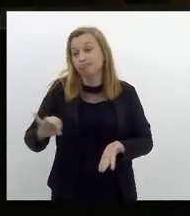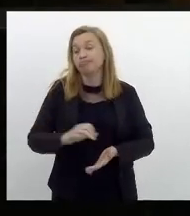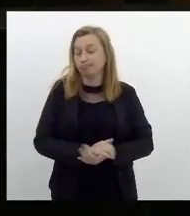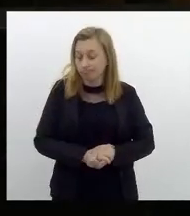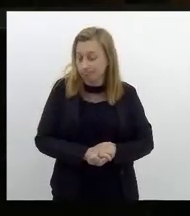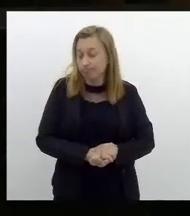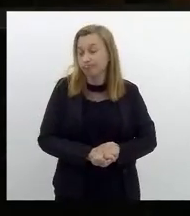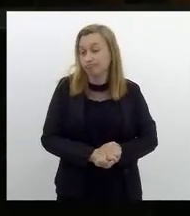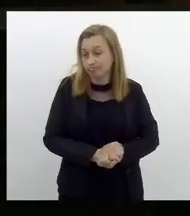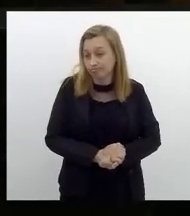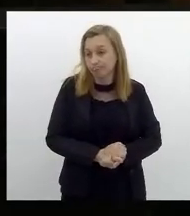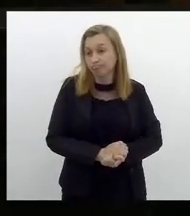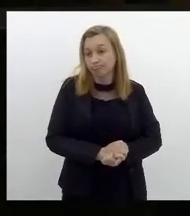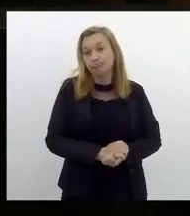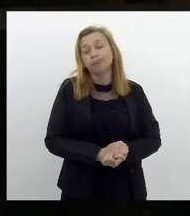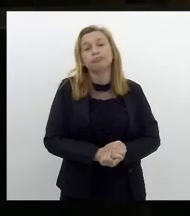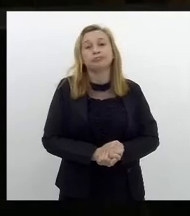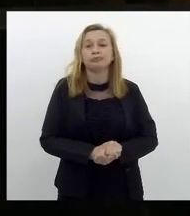100%.